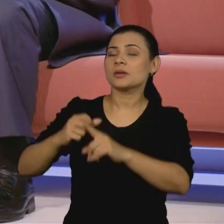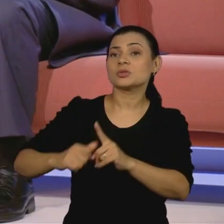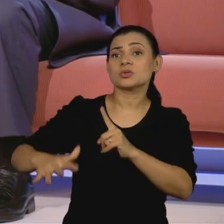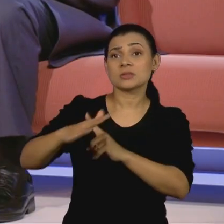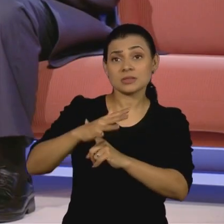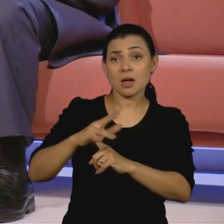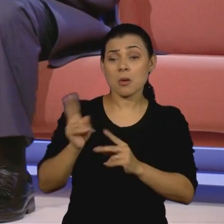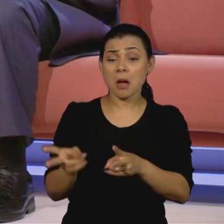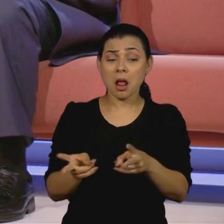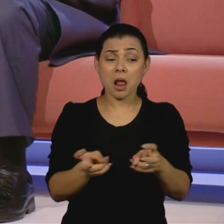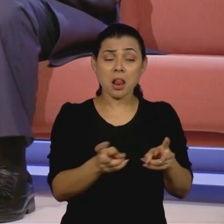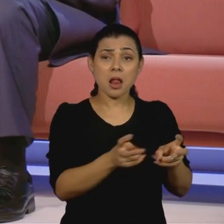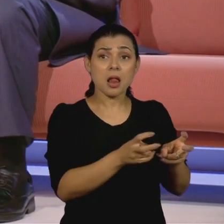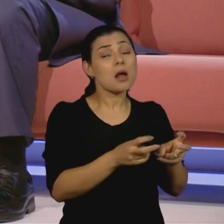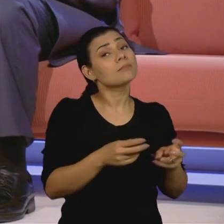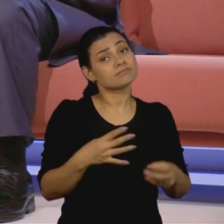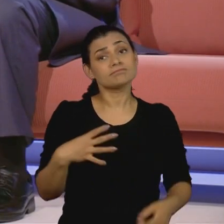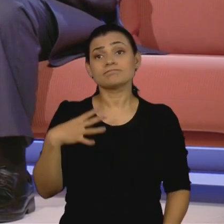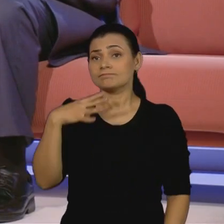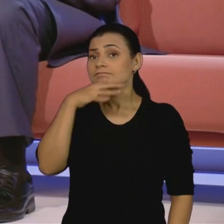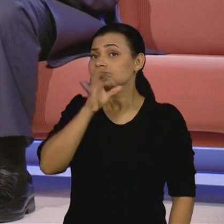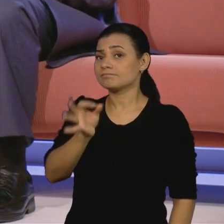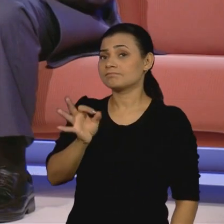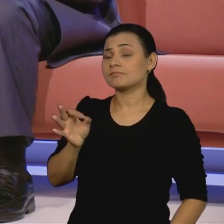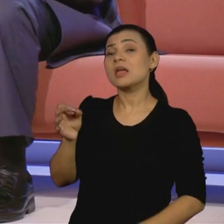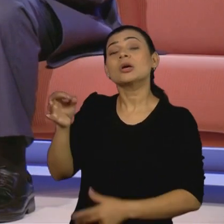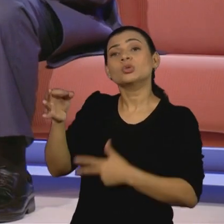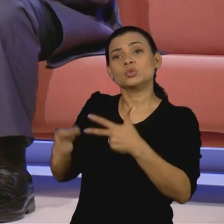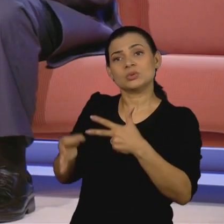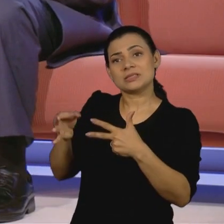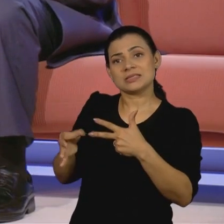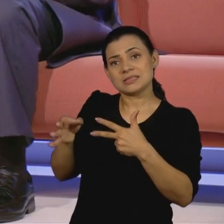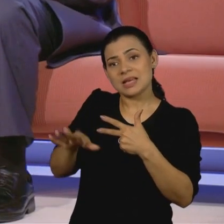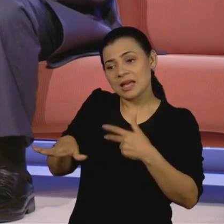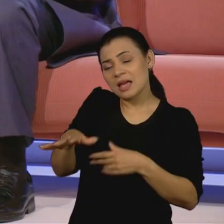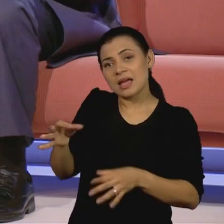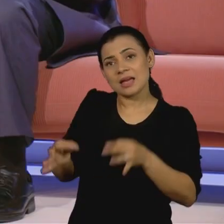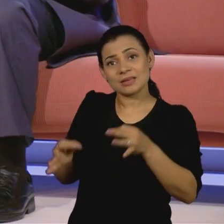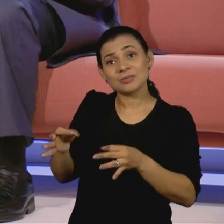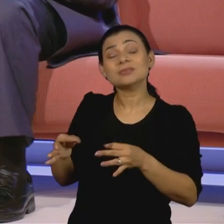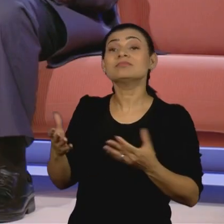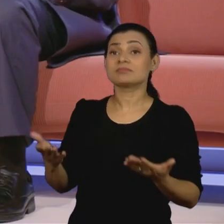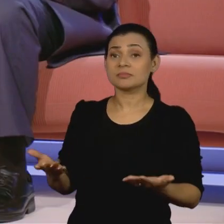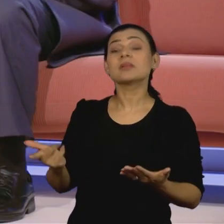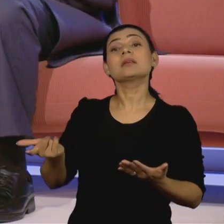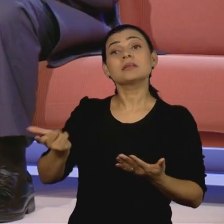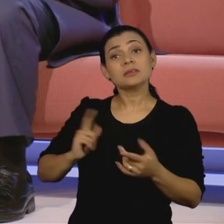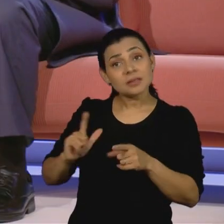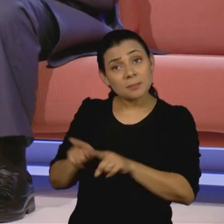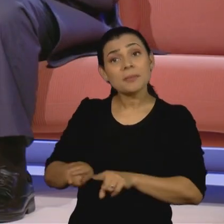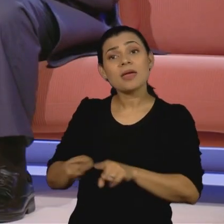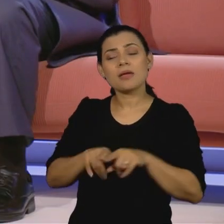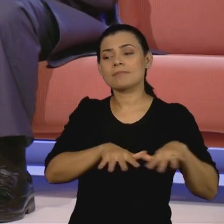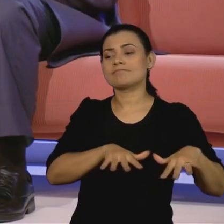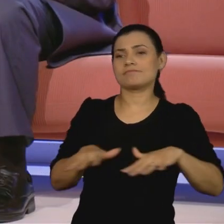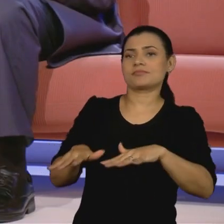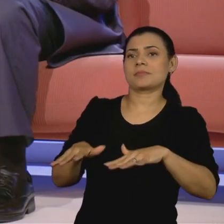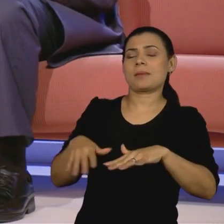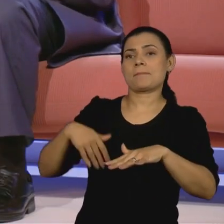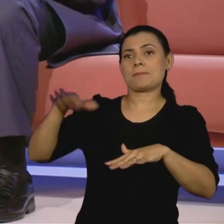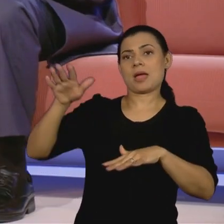me parece mais do que óbvio que o judiciário cresce como esse grande árbitro das